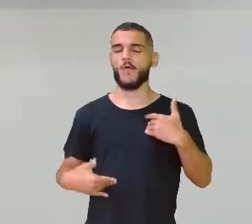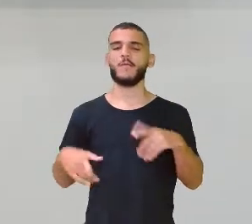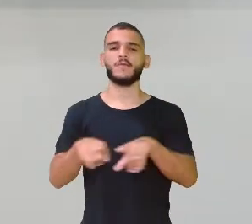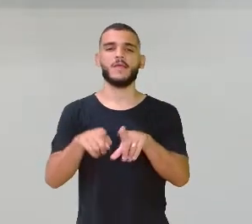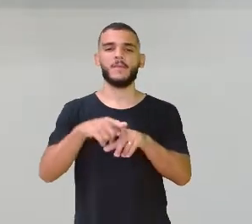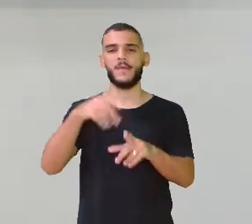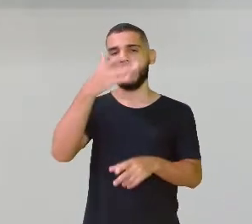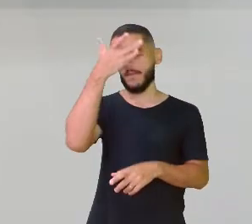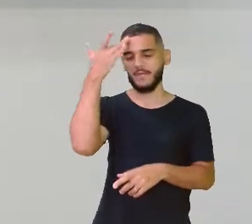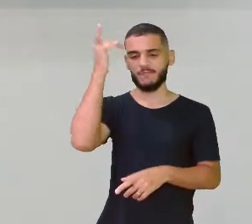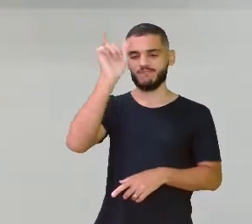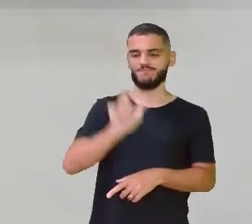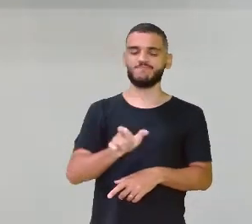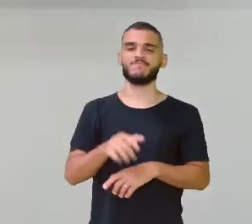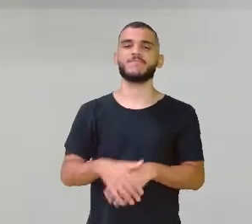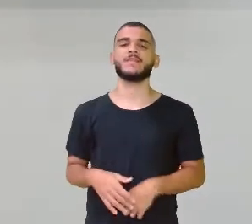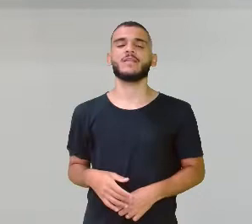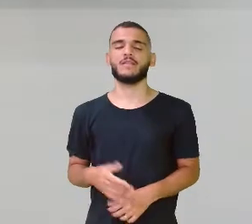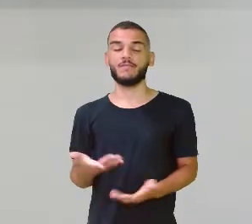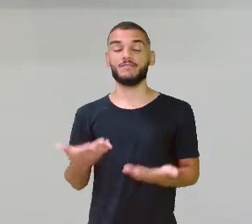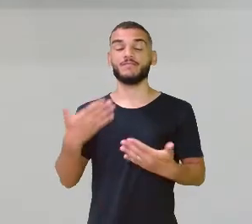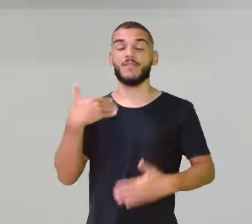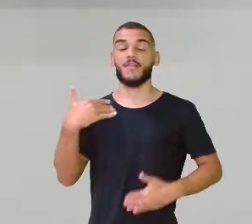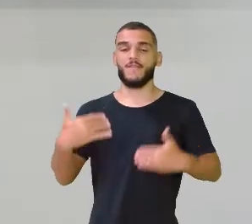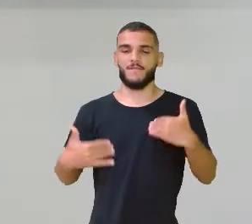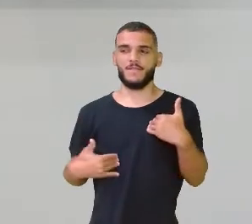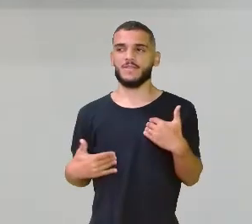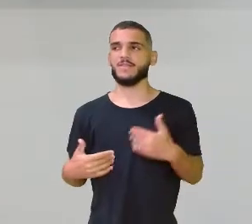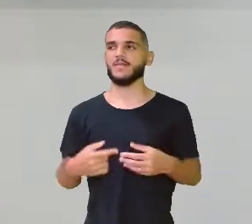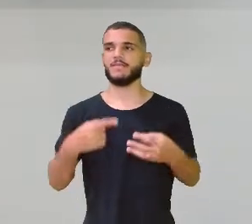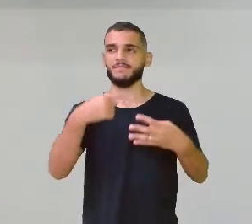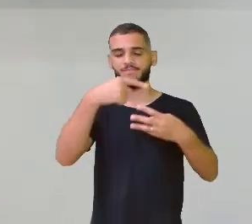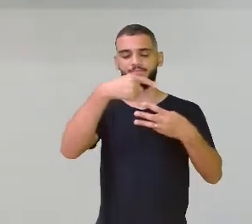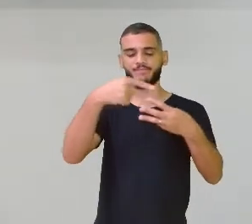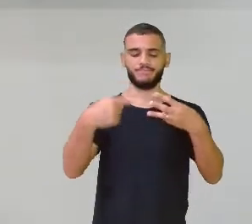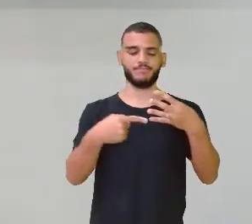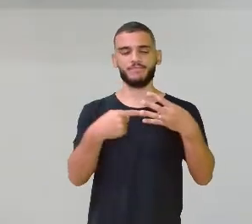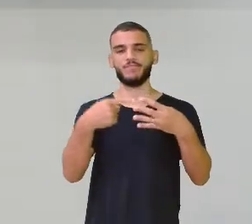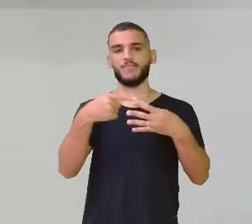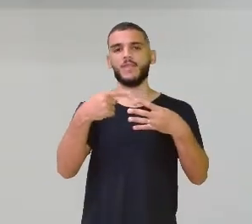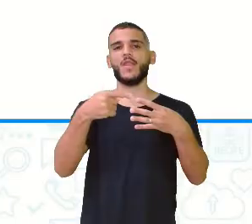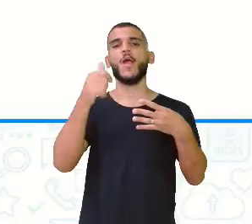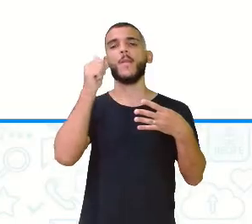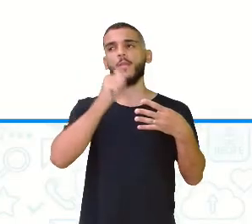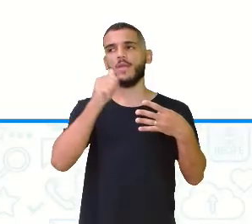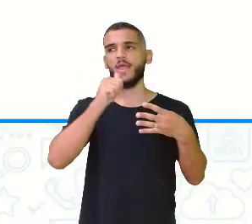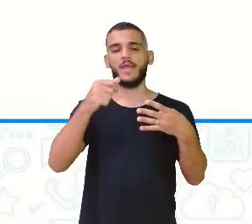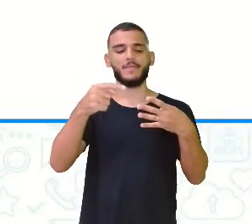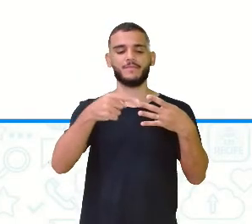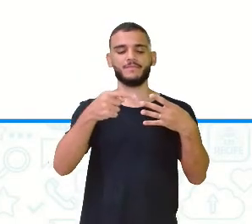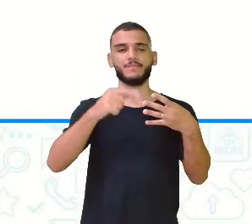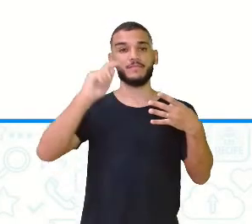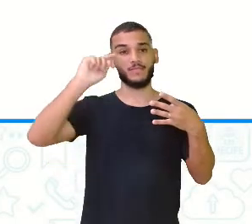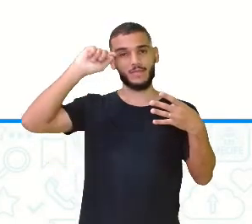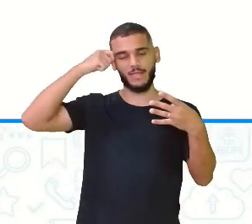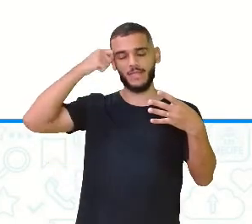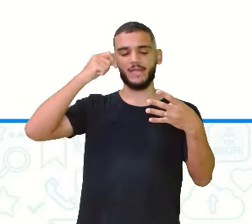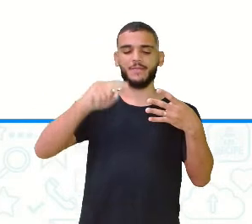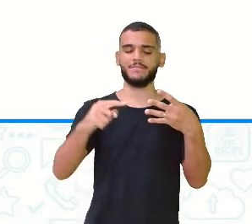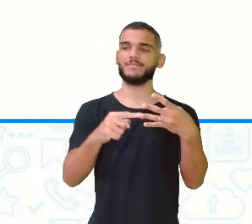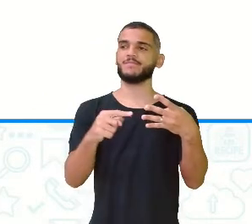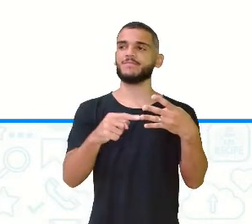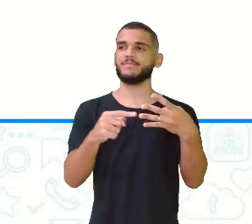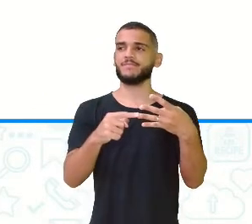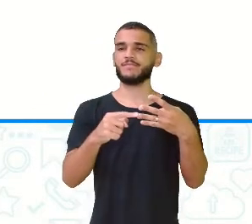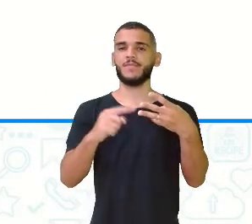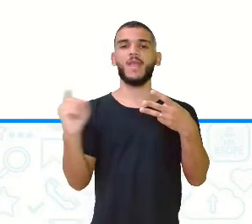pessoais. E olha só, as características físicas que eu listei, para a gente ir lembrando. Eu falei que ela é uma mulher, eu disse que ela é negra e